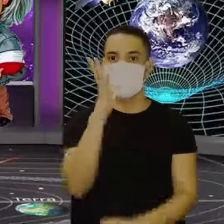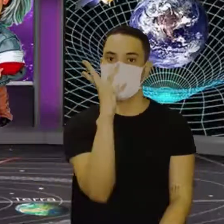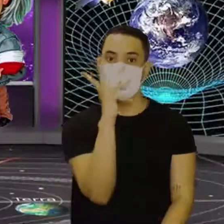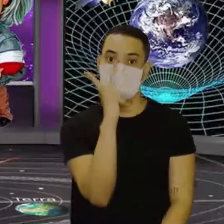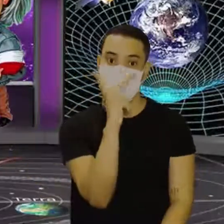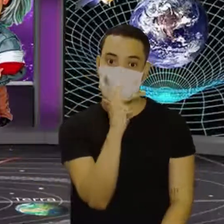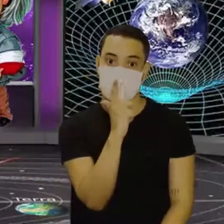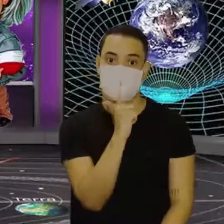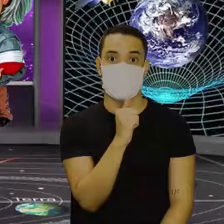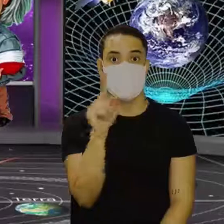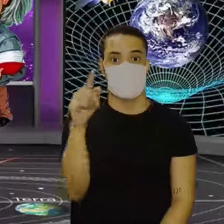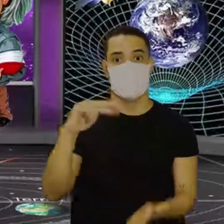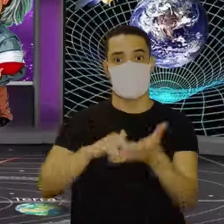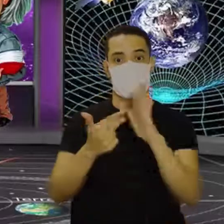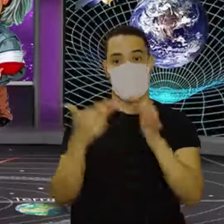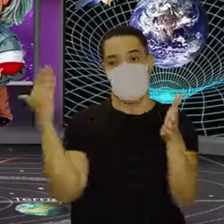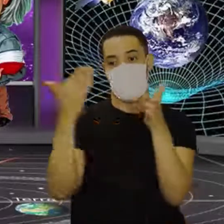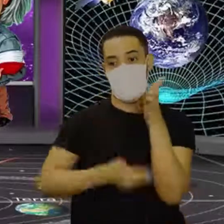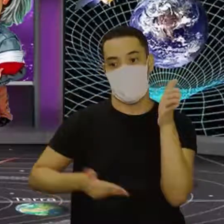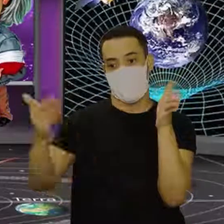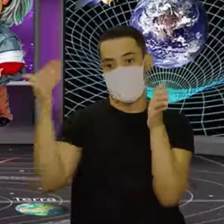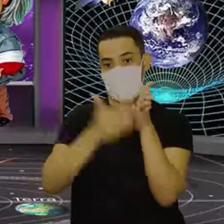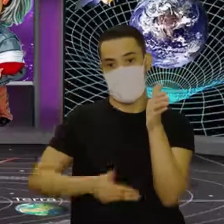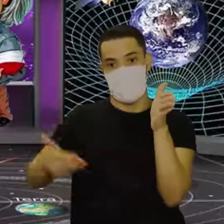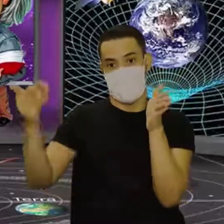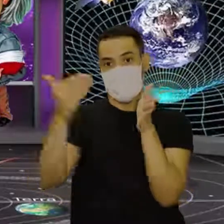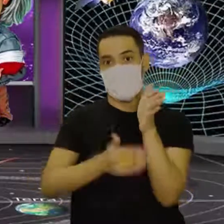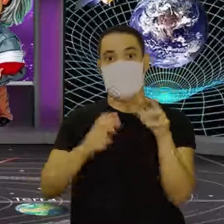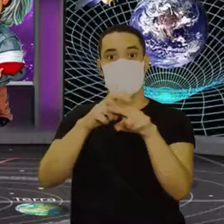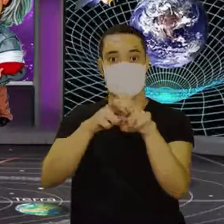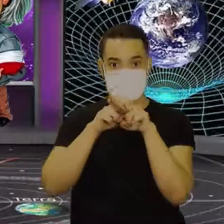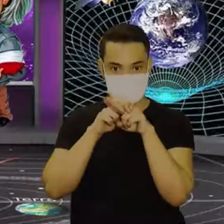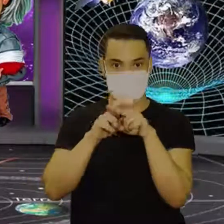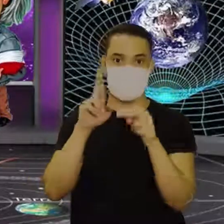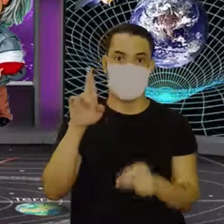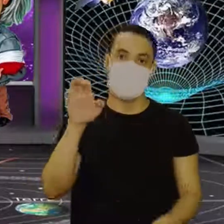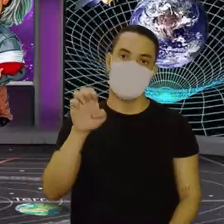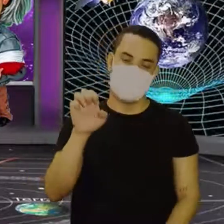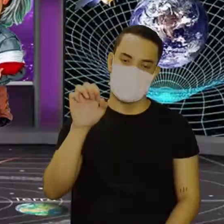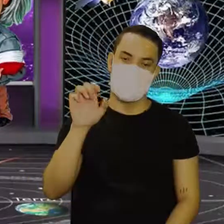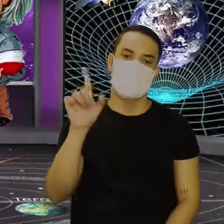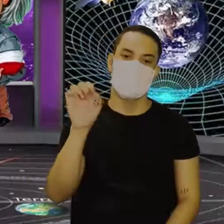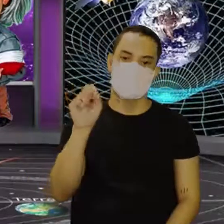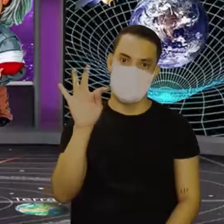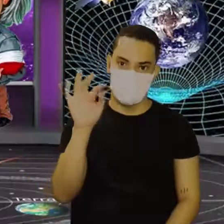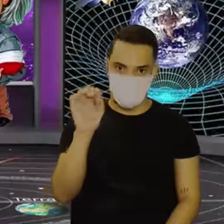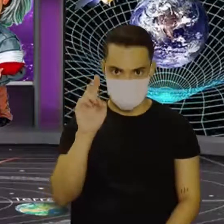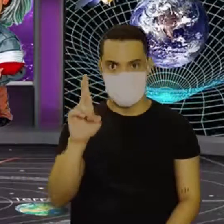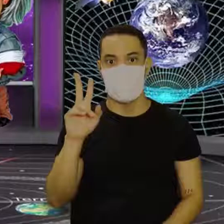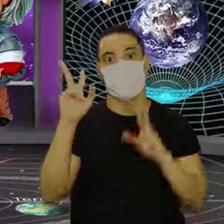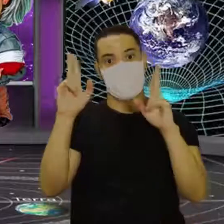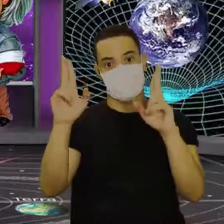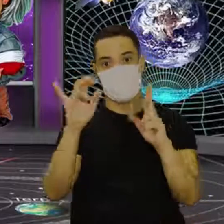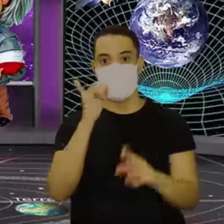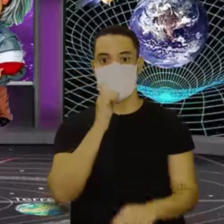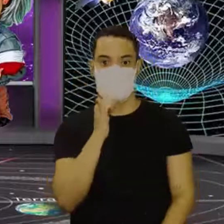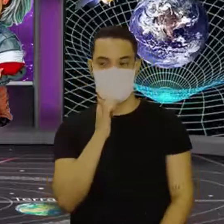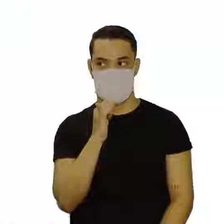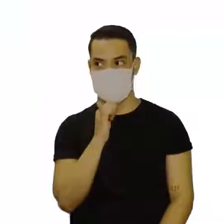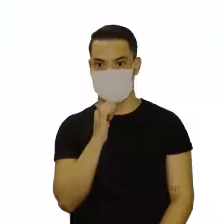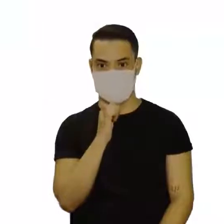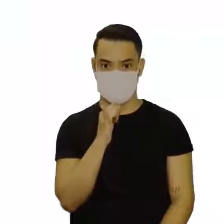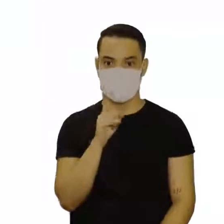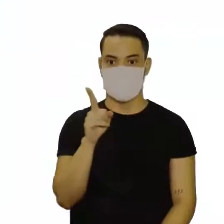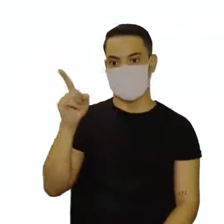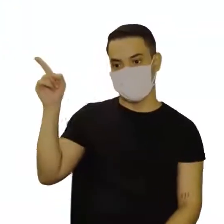estou dificultando. Então o símbolo de um resistor pode ser tanto dessa forma que está aí no exemplo, vamos lá? Então pode